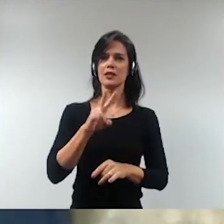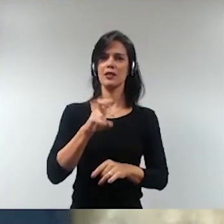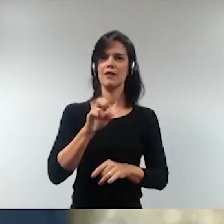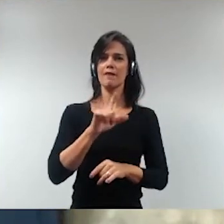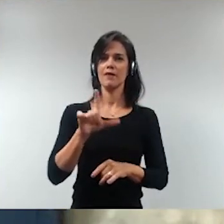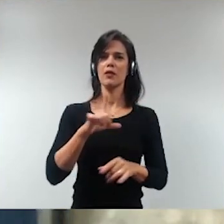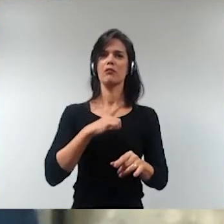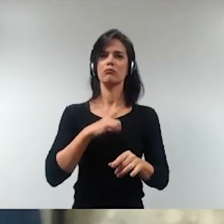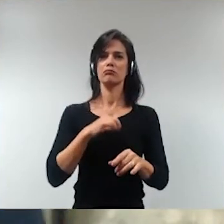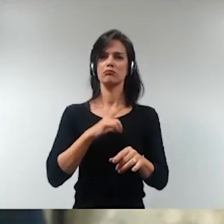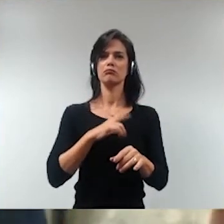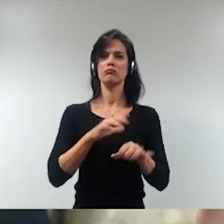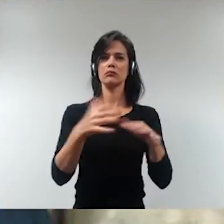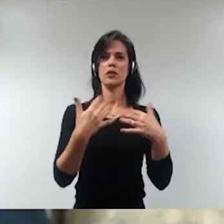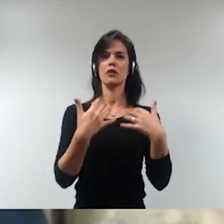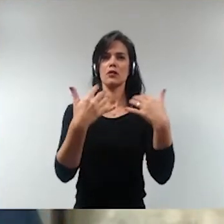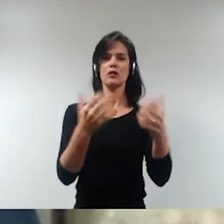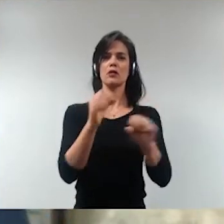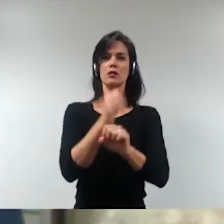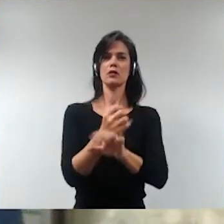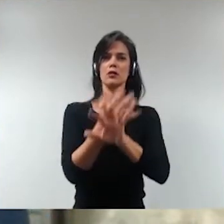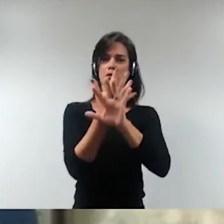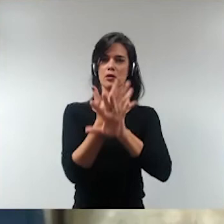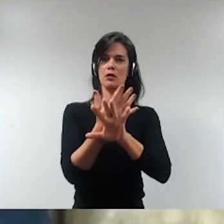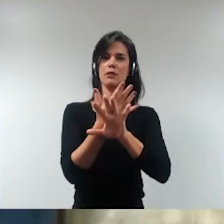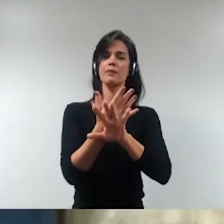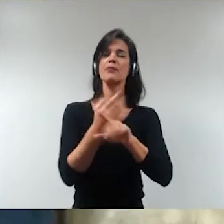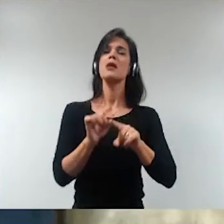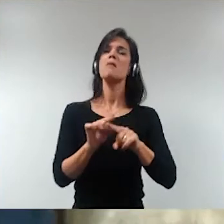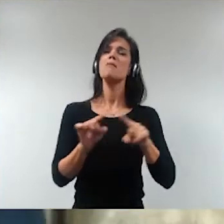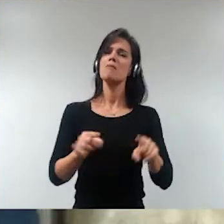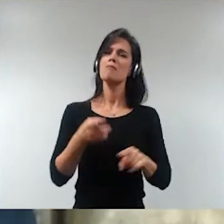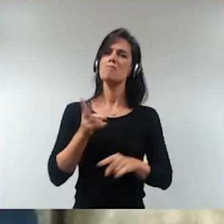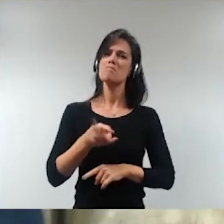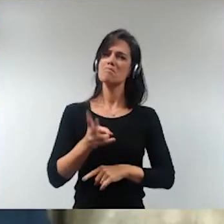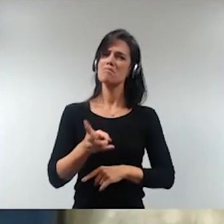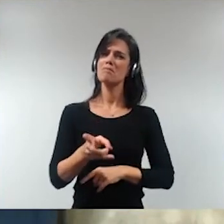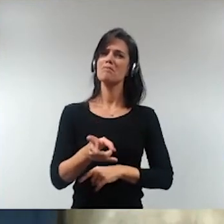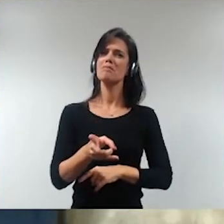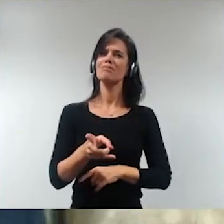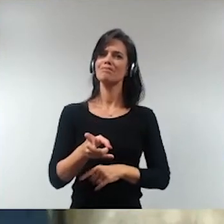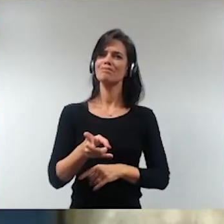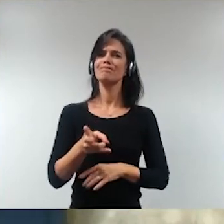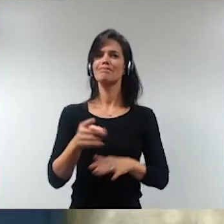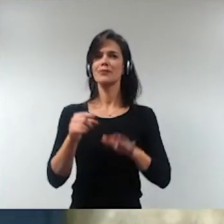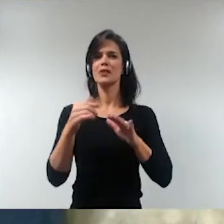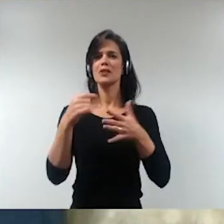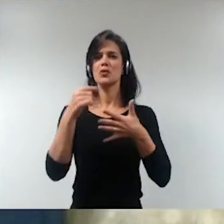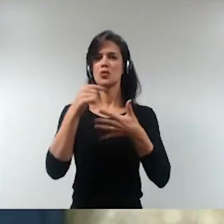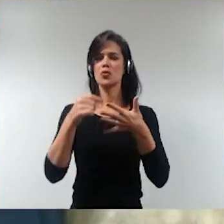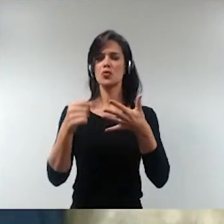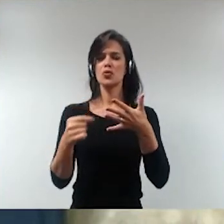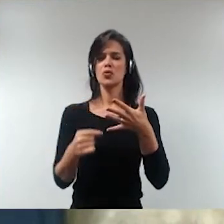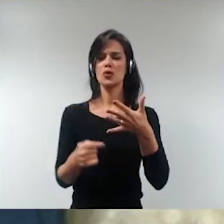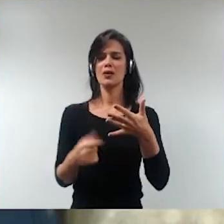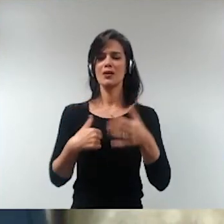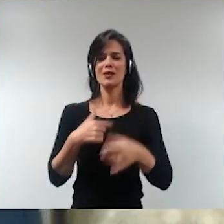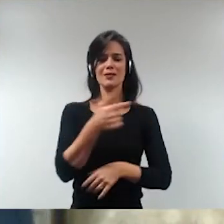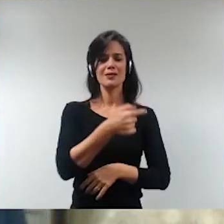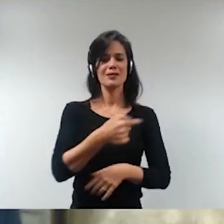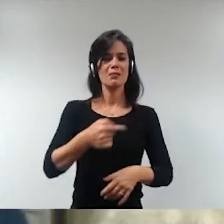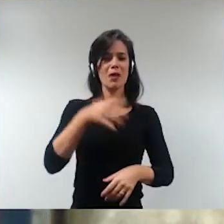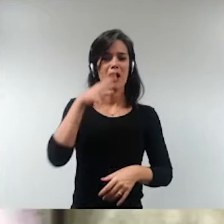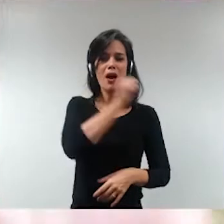por videoconferência. Mas vieram aí, então, mesmo com essas previsões, essas semanas que parecem décadas. E eu